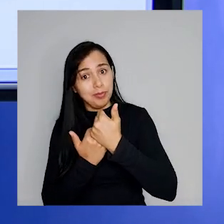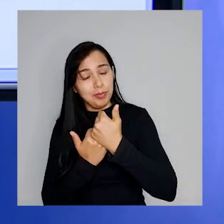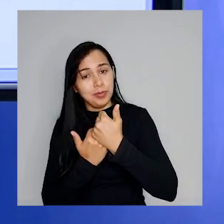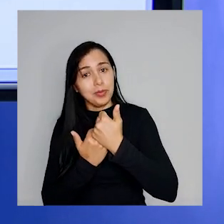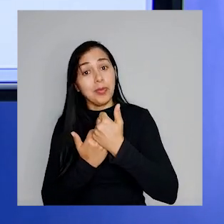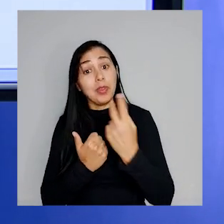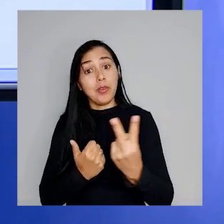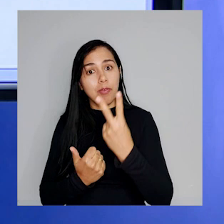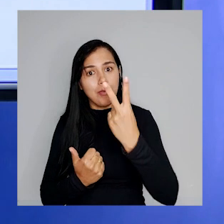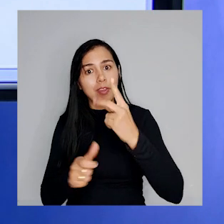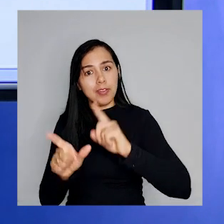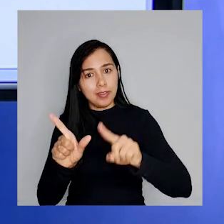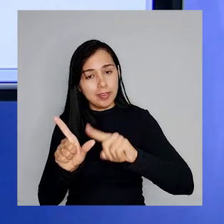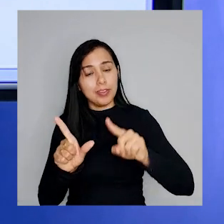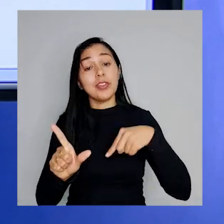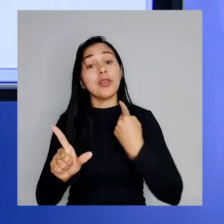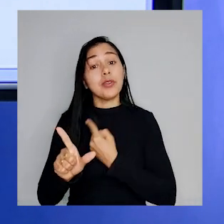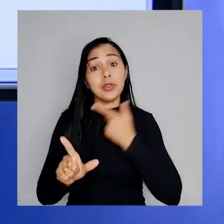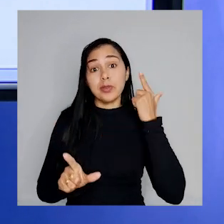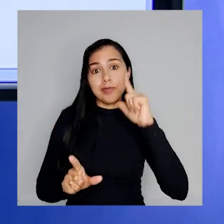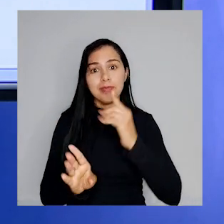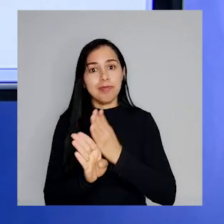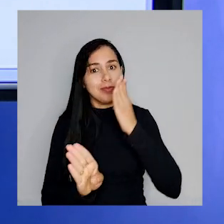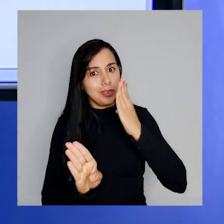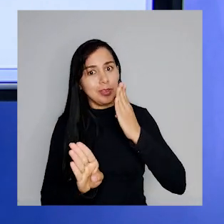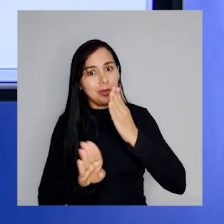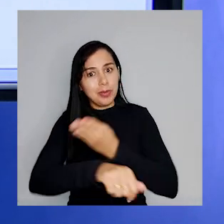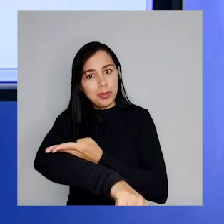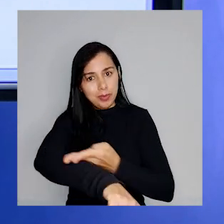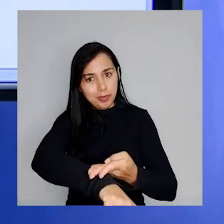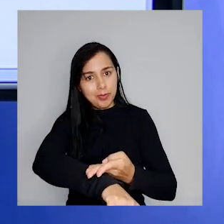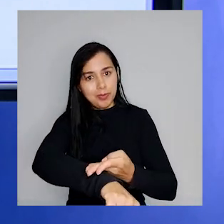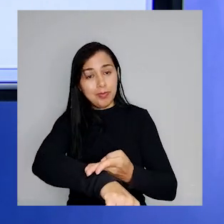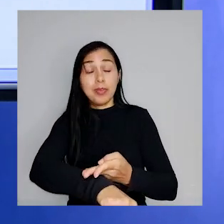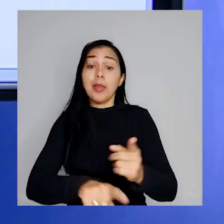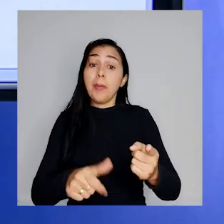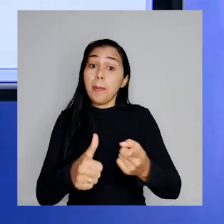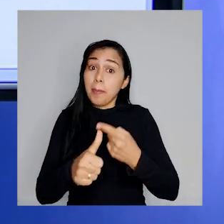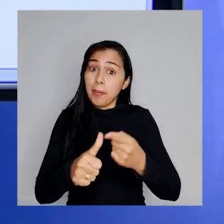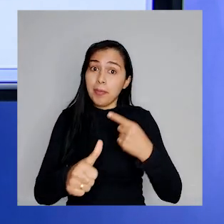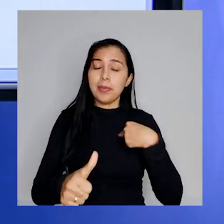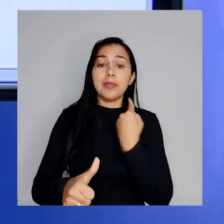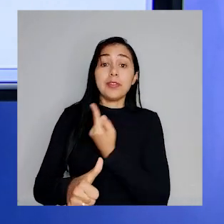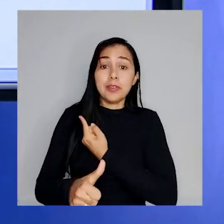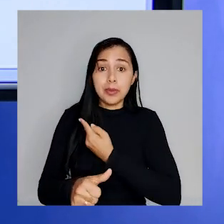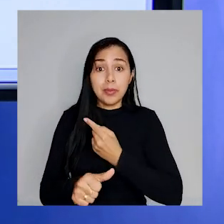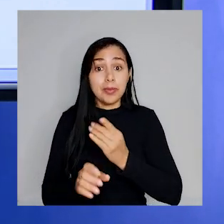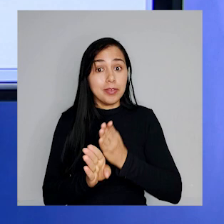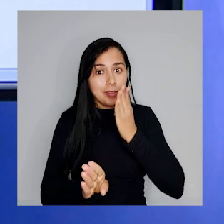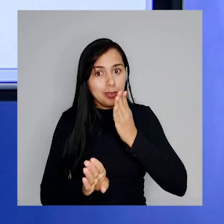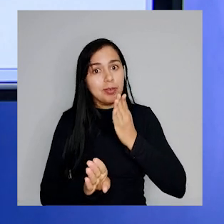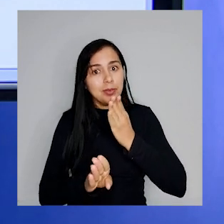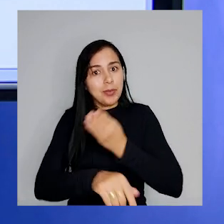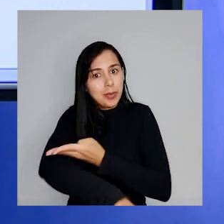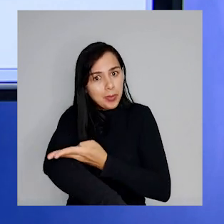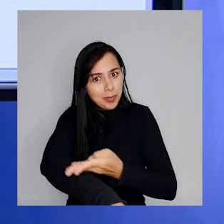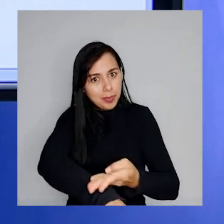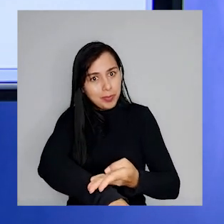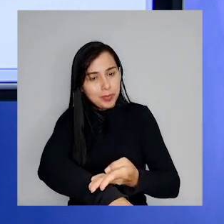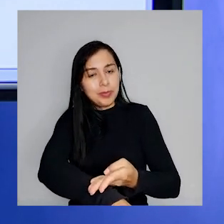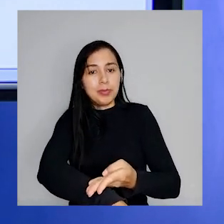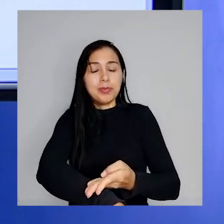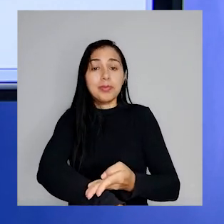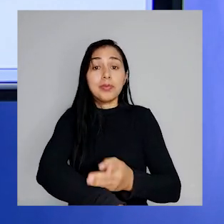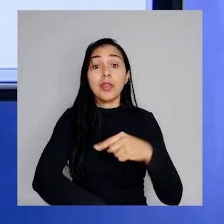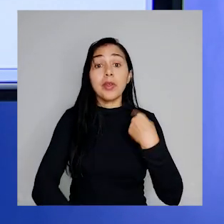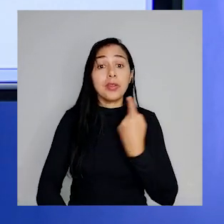pino branco não é a resposta que ele quer. Ele quer saber do pino cinza, mas eu sabendo o branco, já sabendo o preto, substituindo